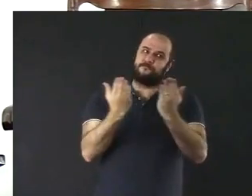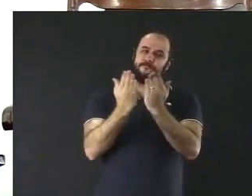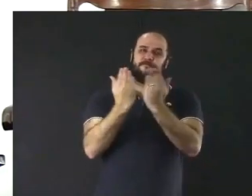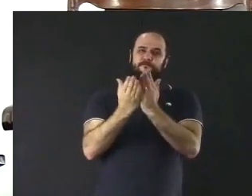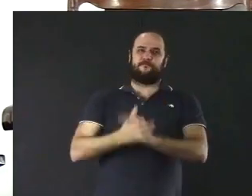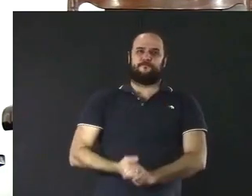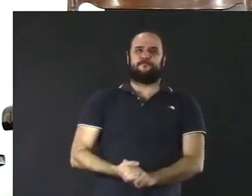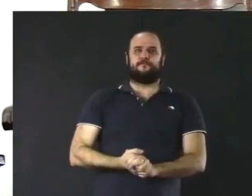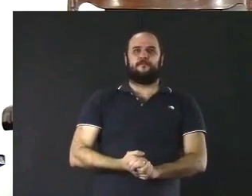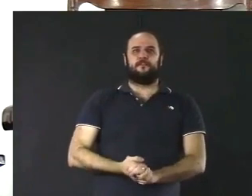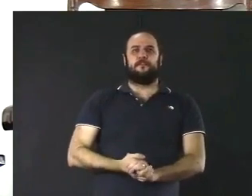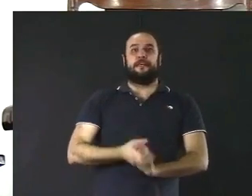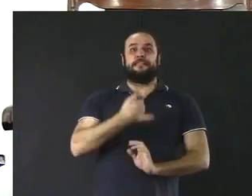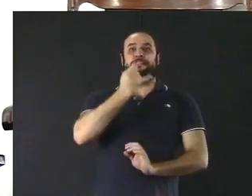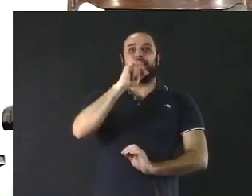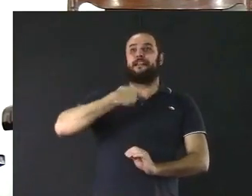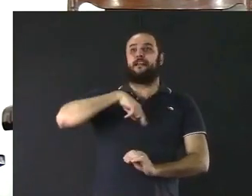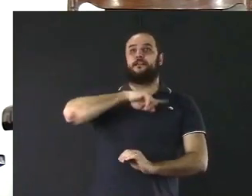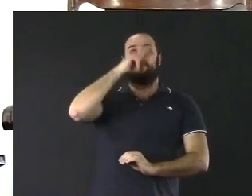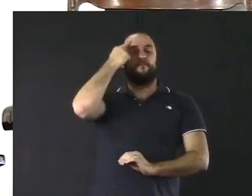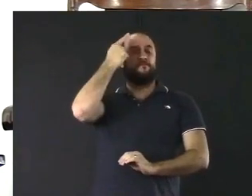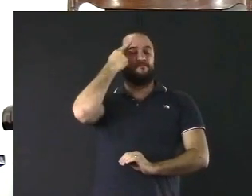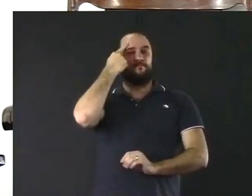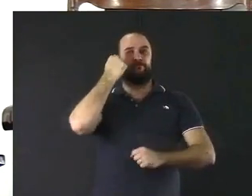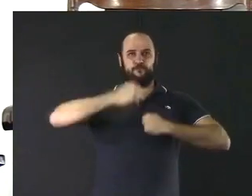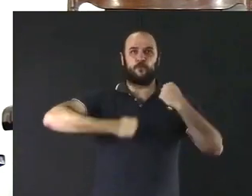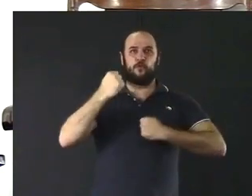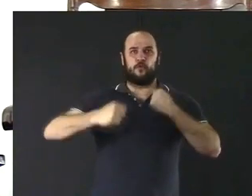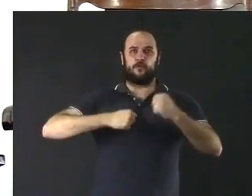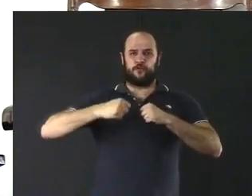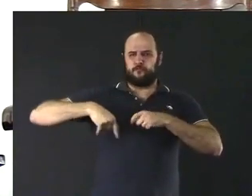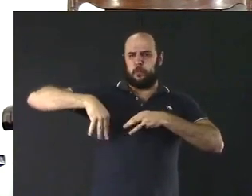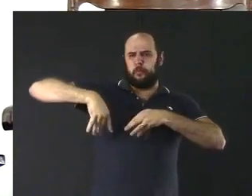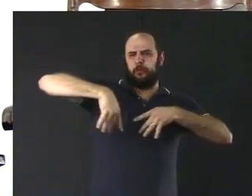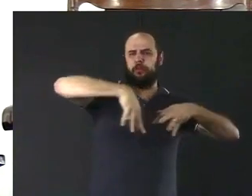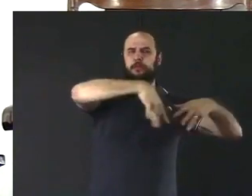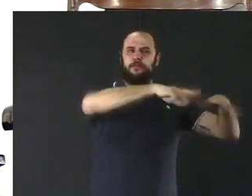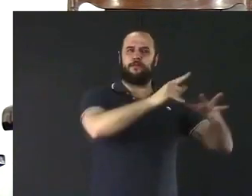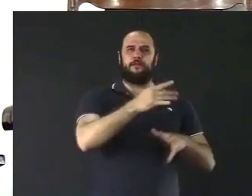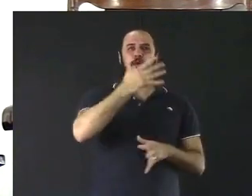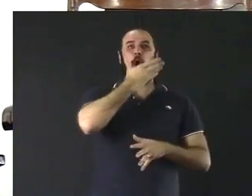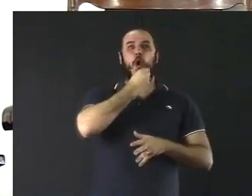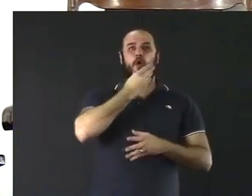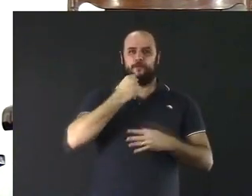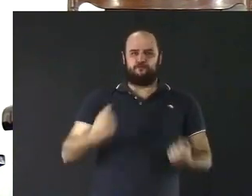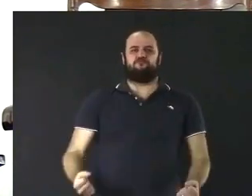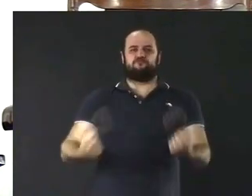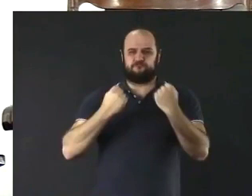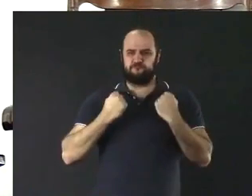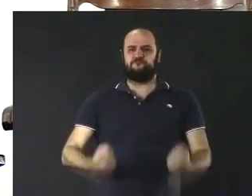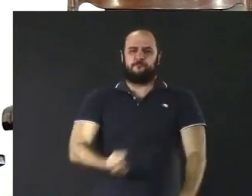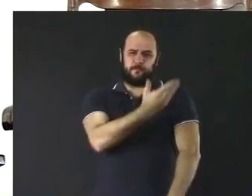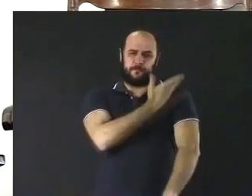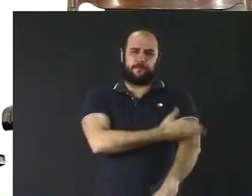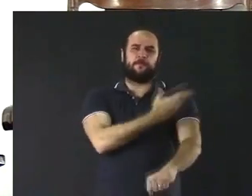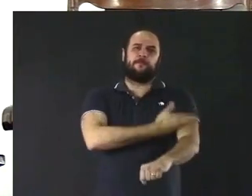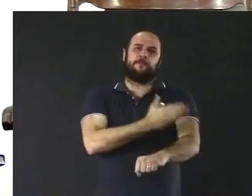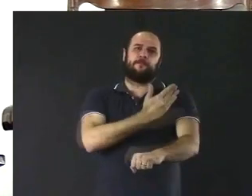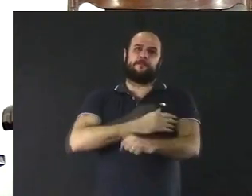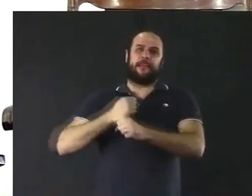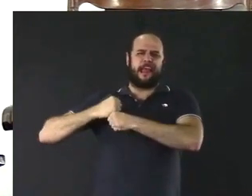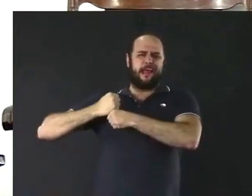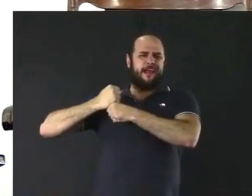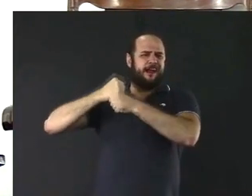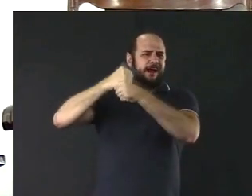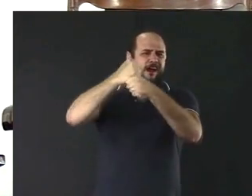maratona, nós vemos que o atleta que se prepara para ela, se prepara ao longo de muitos anos,